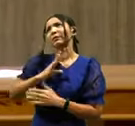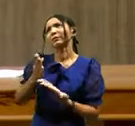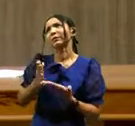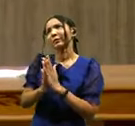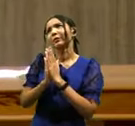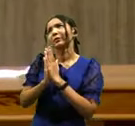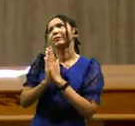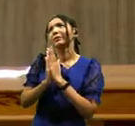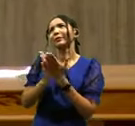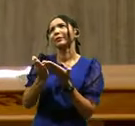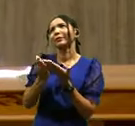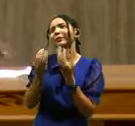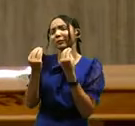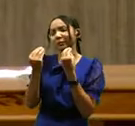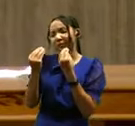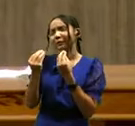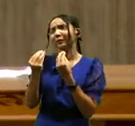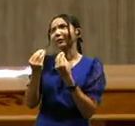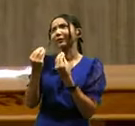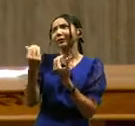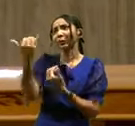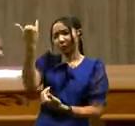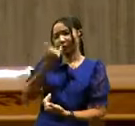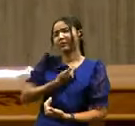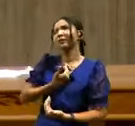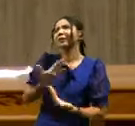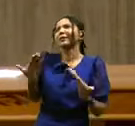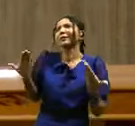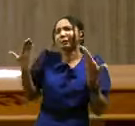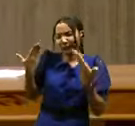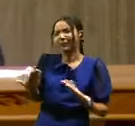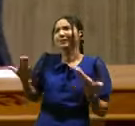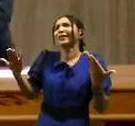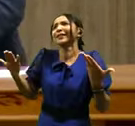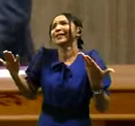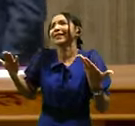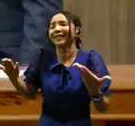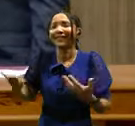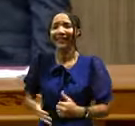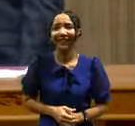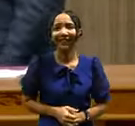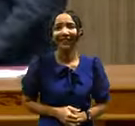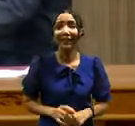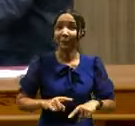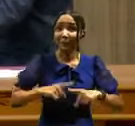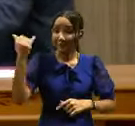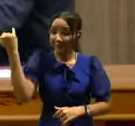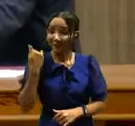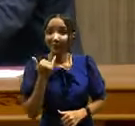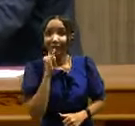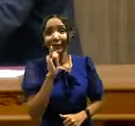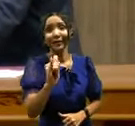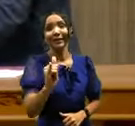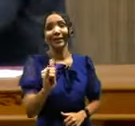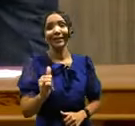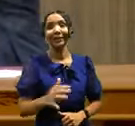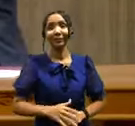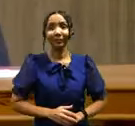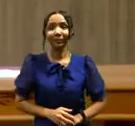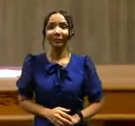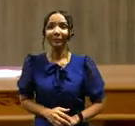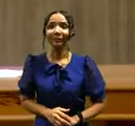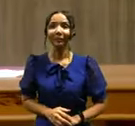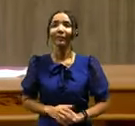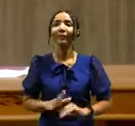mim não é assim por que tu bota essas coisas eu mesmo tava dizendo Balbino tem